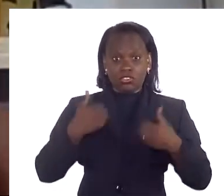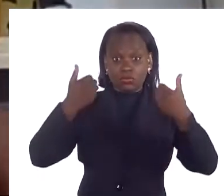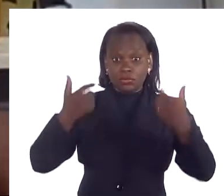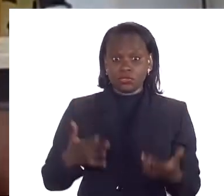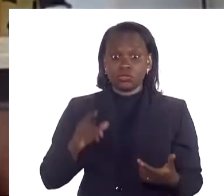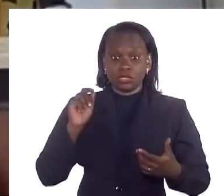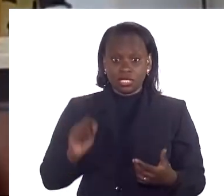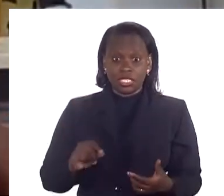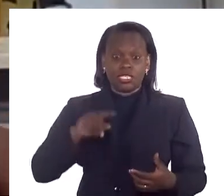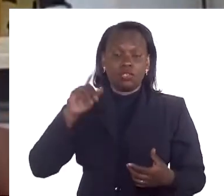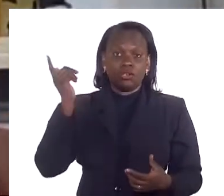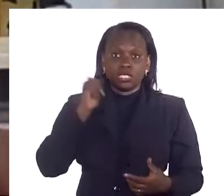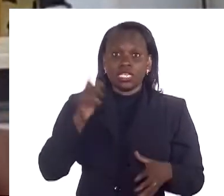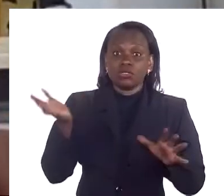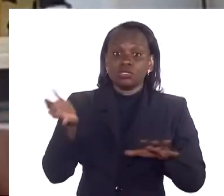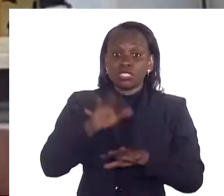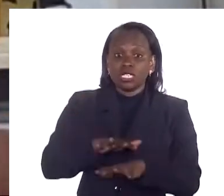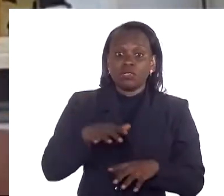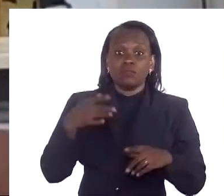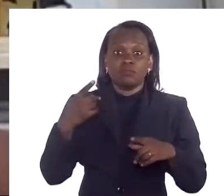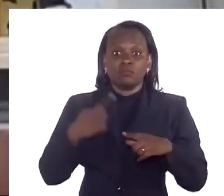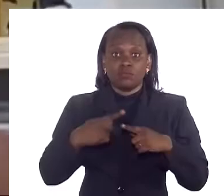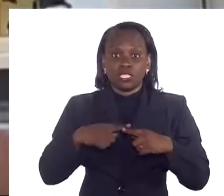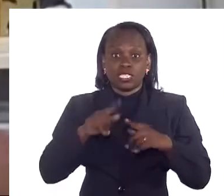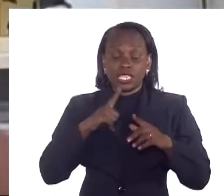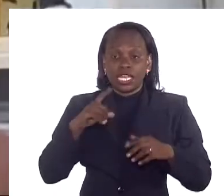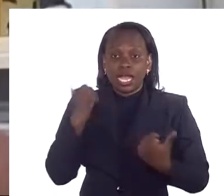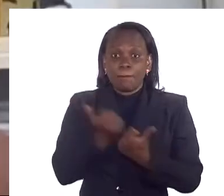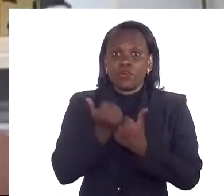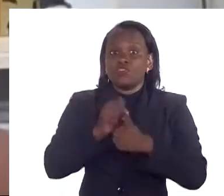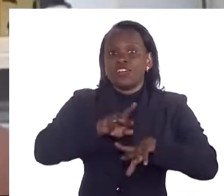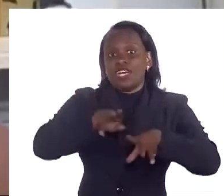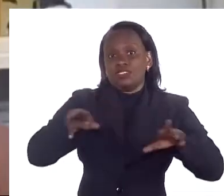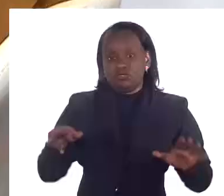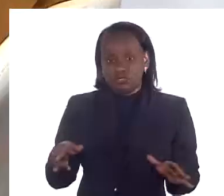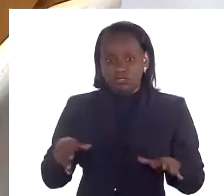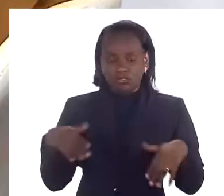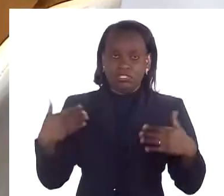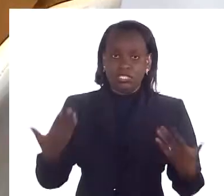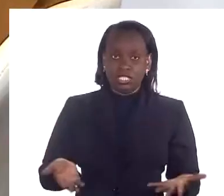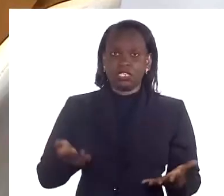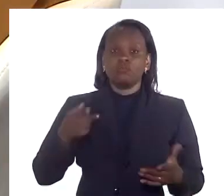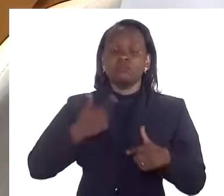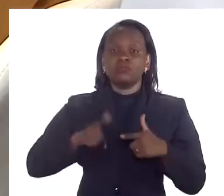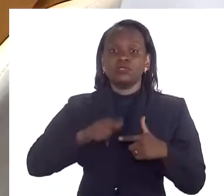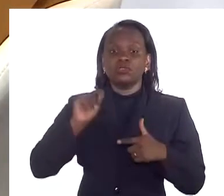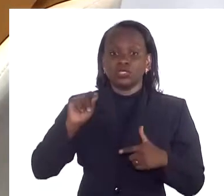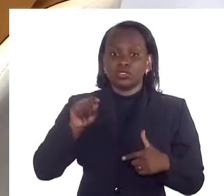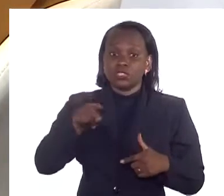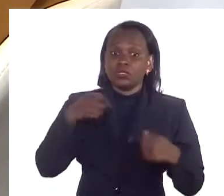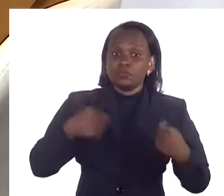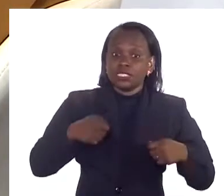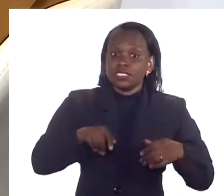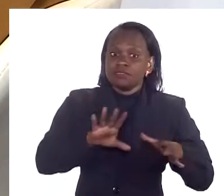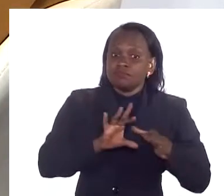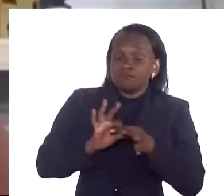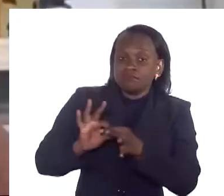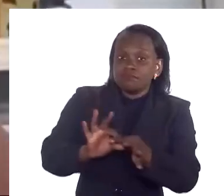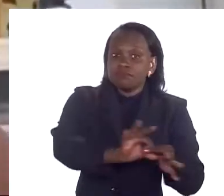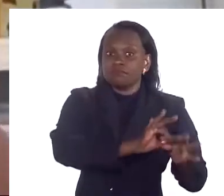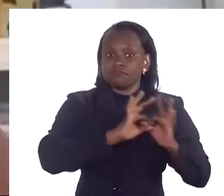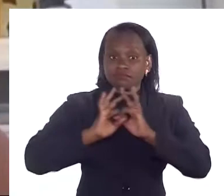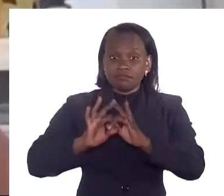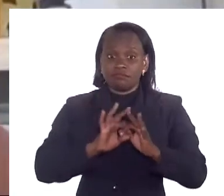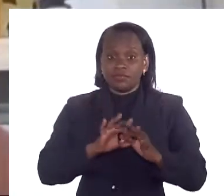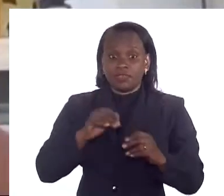Eu chamo que a gente só faz inclusão com rede de apoio, né? Então, a grande questão é você criar uma rede